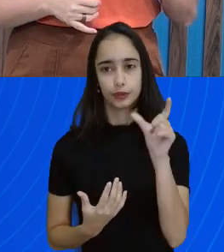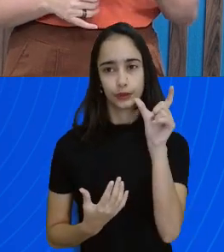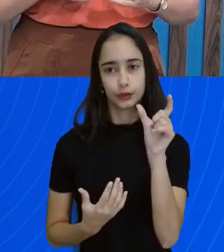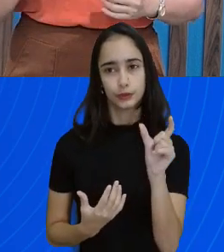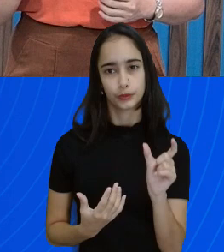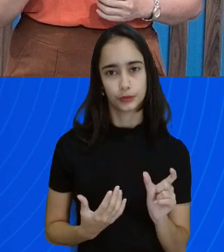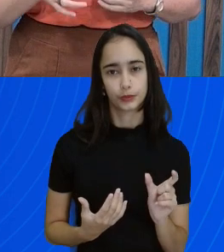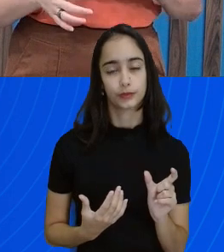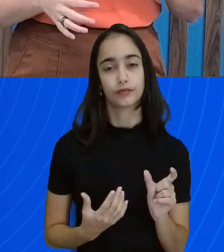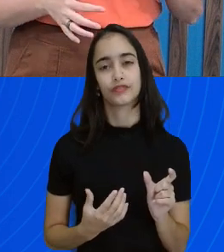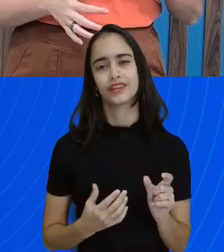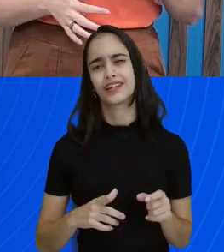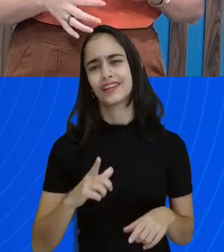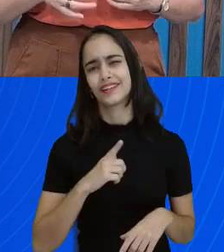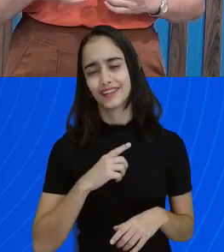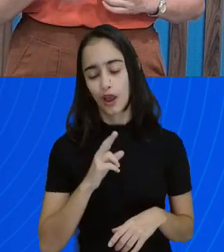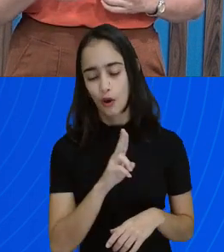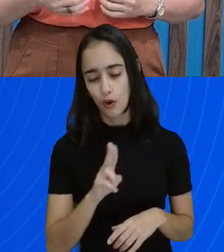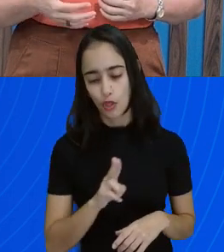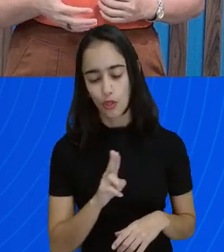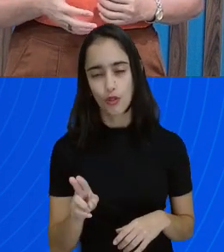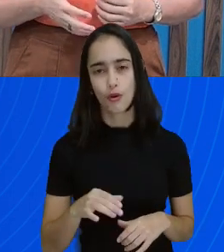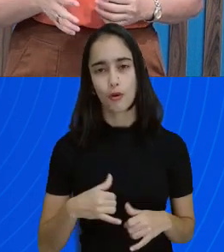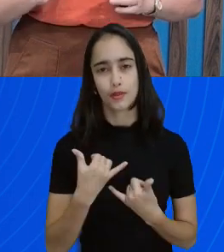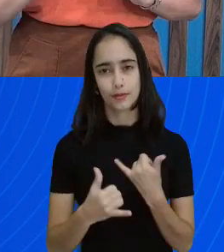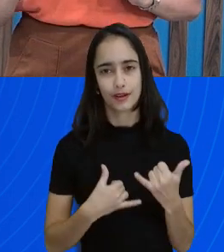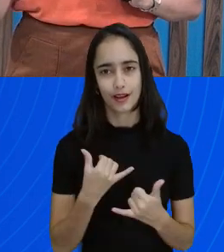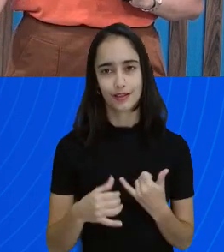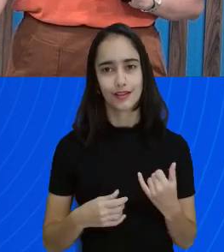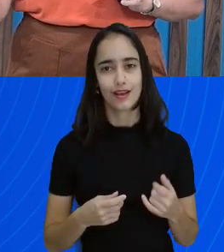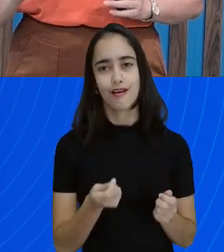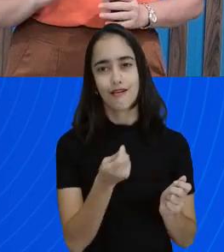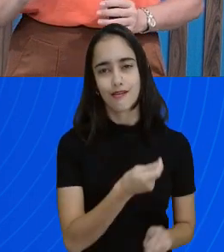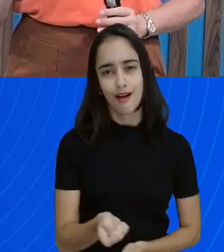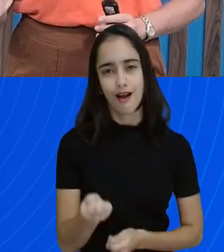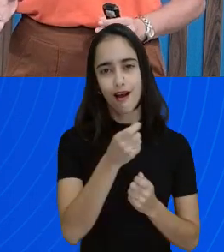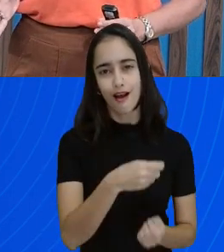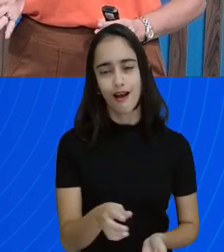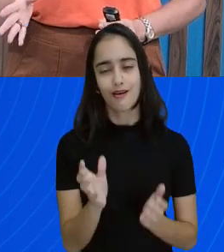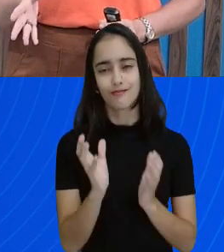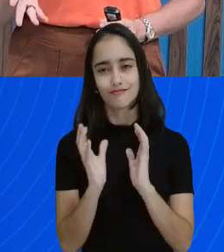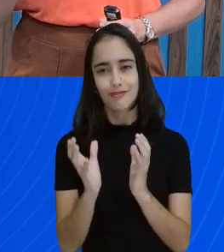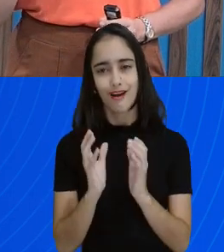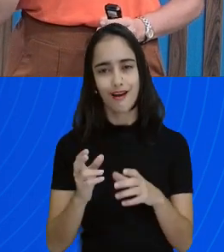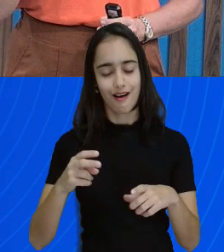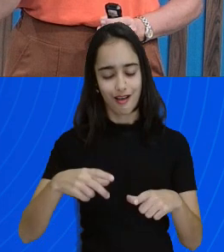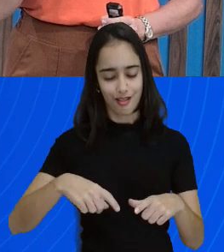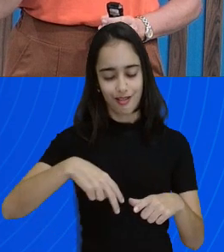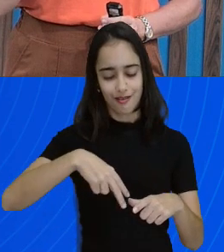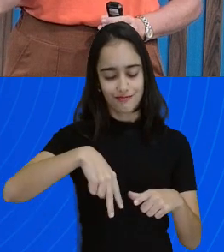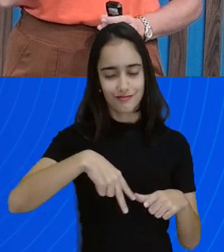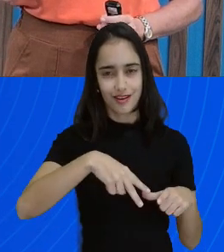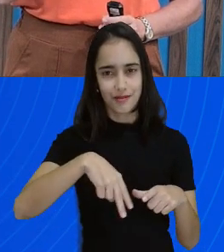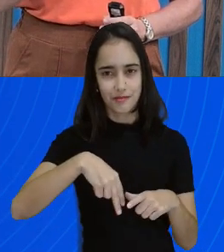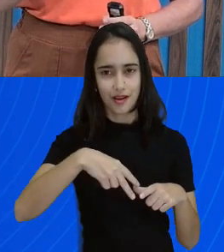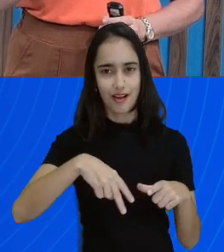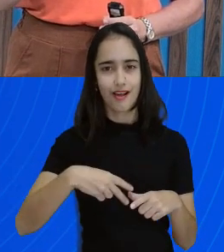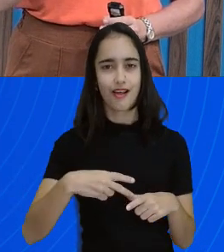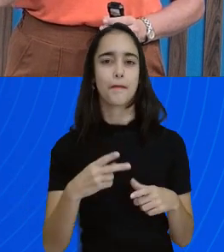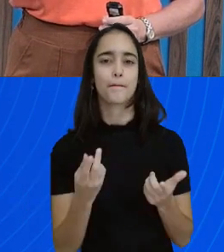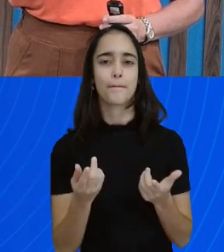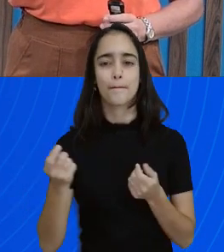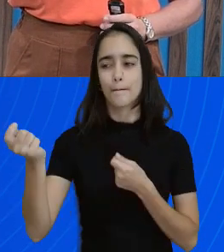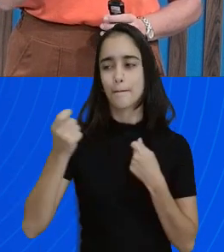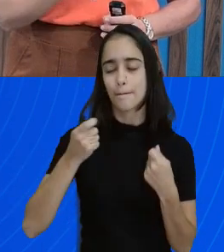brincadeiras, corda, bola, bambolê, pipa. E tem mais 2 colunas aí. Uma com um círculo